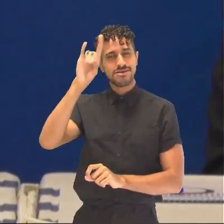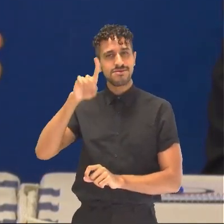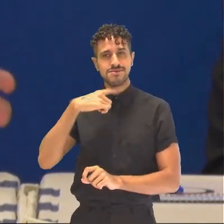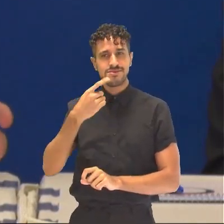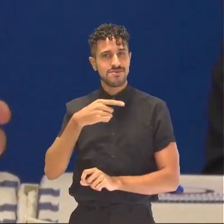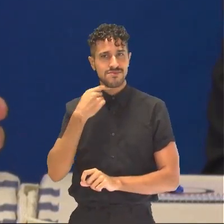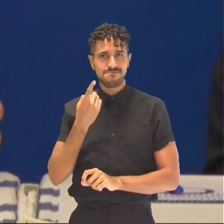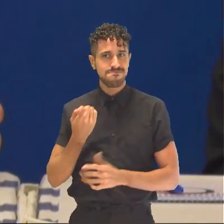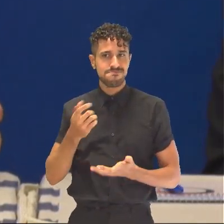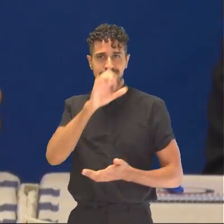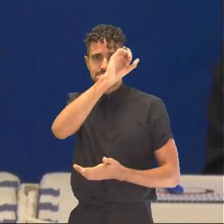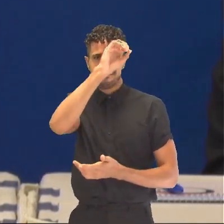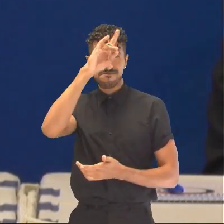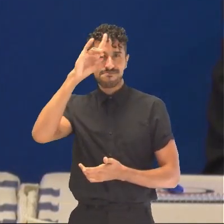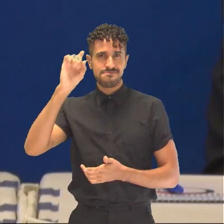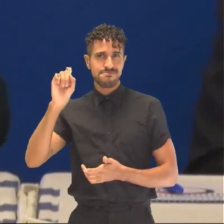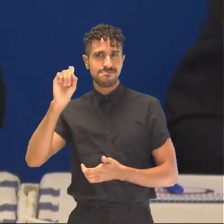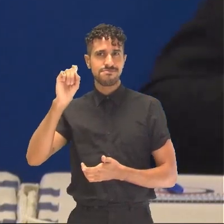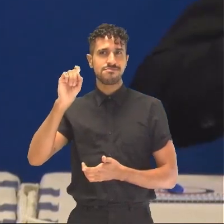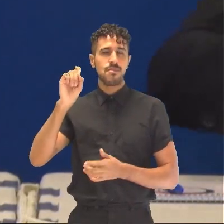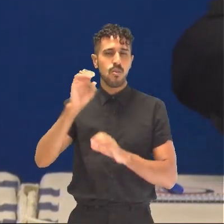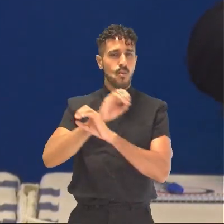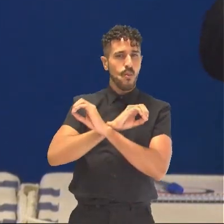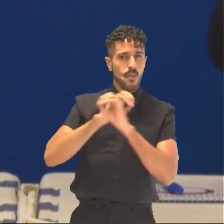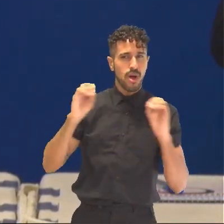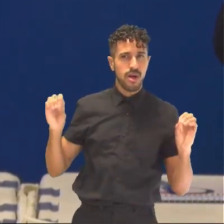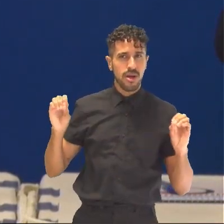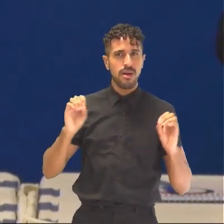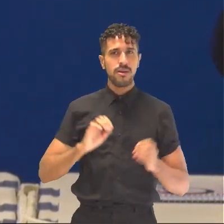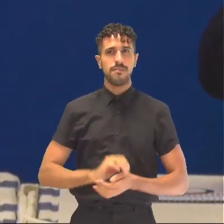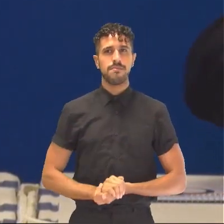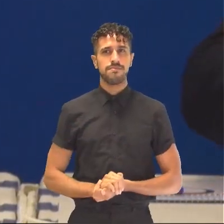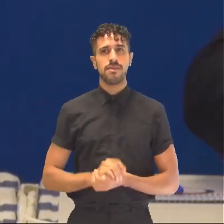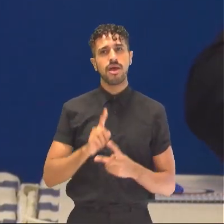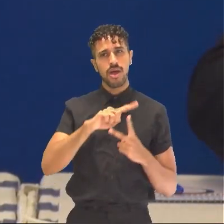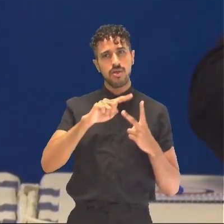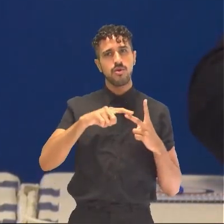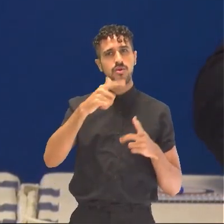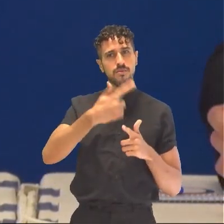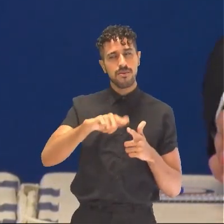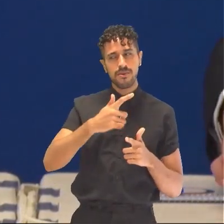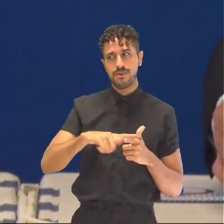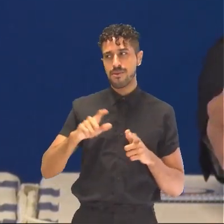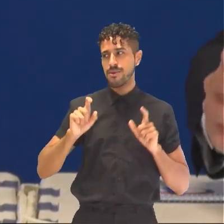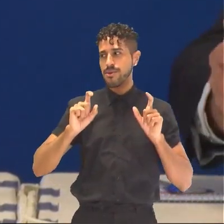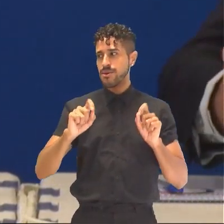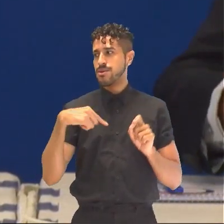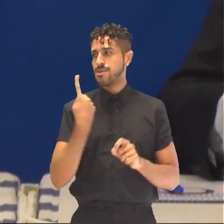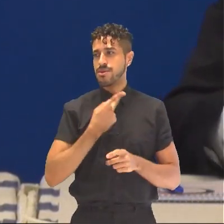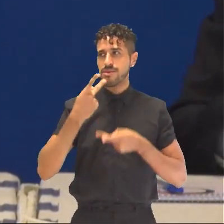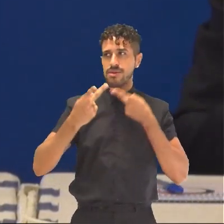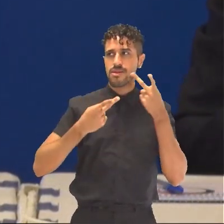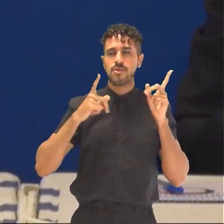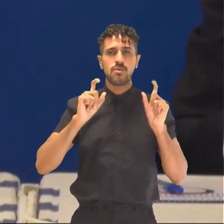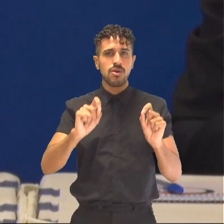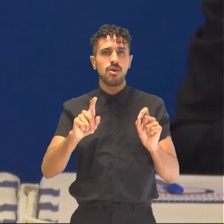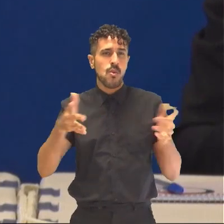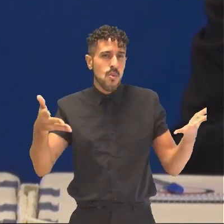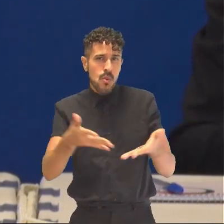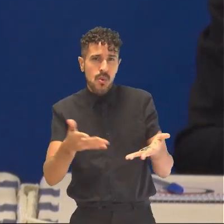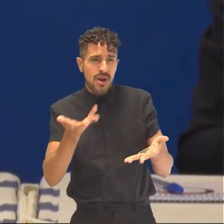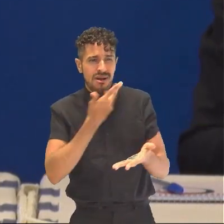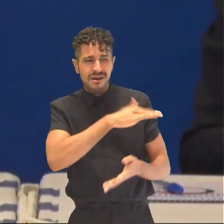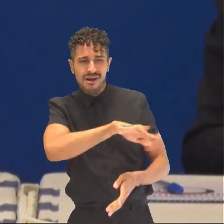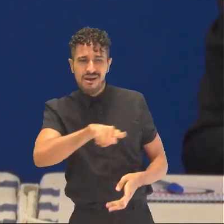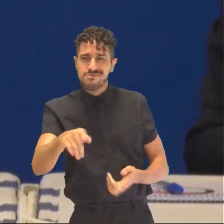O analfabetismo absoluto e também o analfabetismo funcional são dois problemas. E falamos muito que hoje nossas